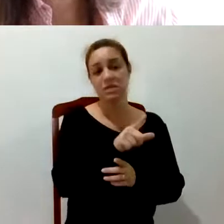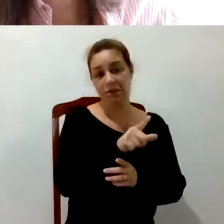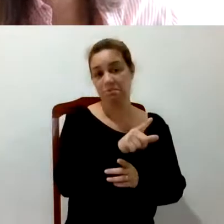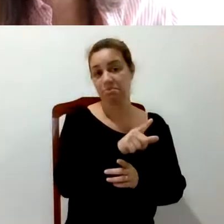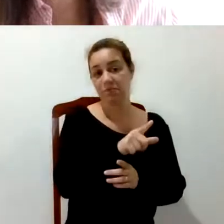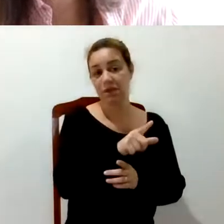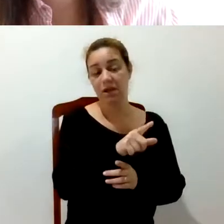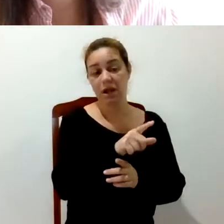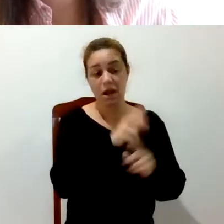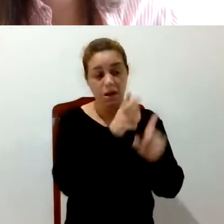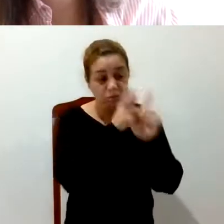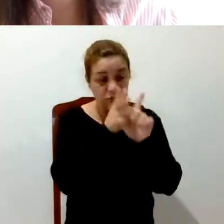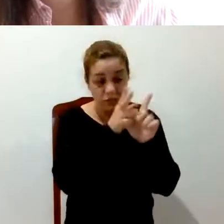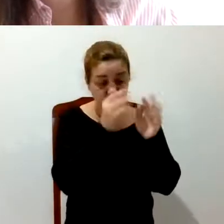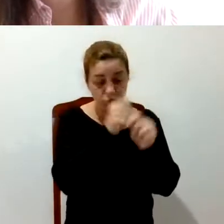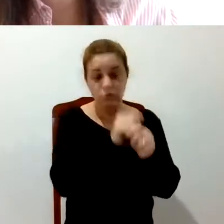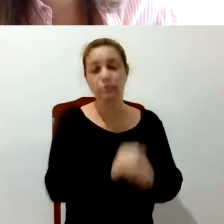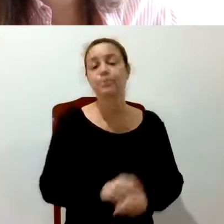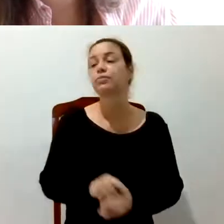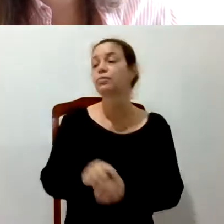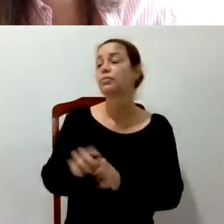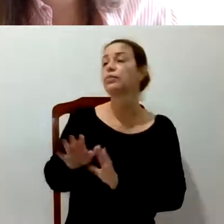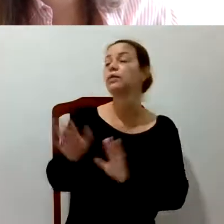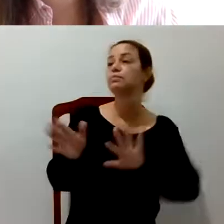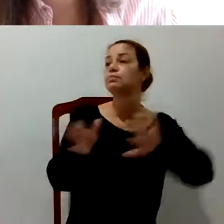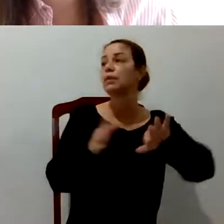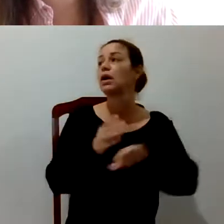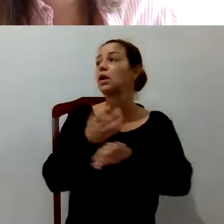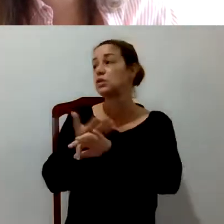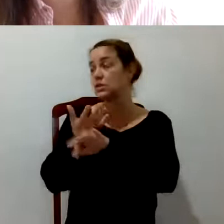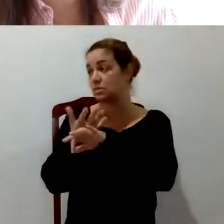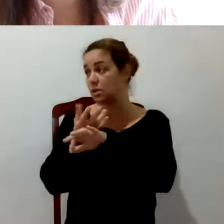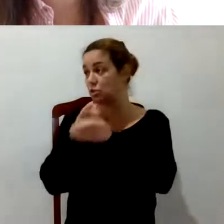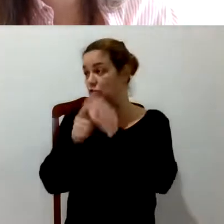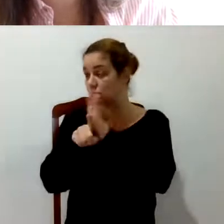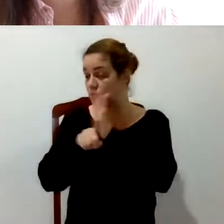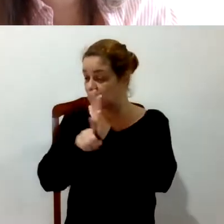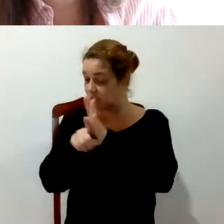a disciplina de metodologia de pesquisa, né? Então, assim, foi bom que ela tirou muitas